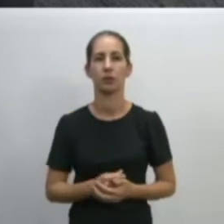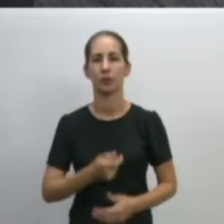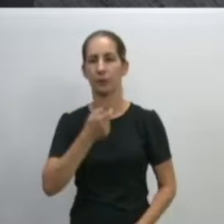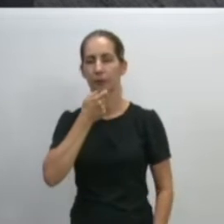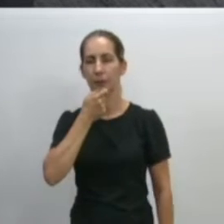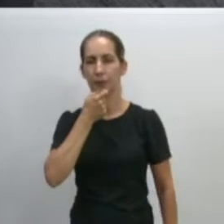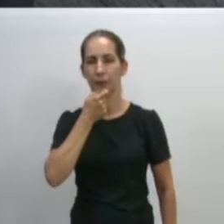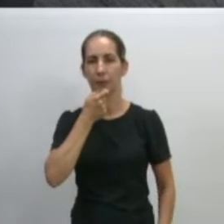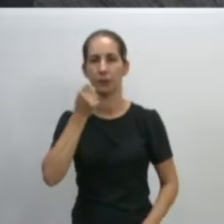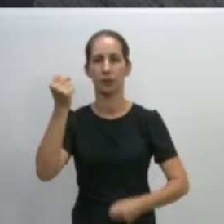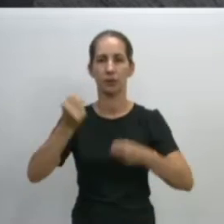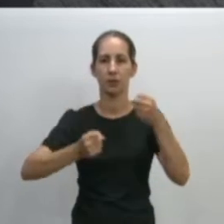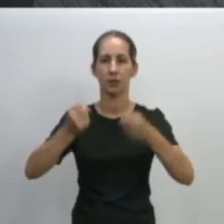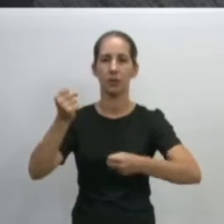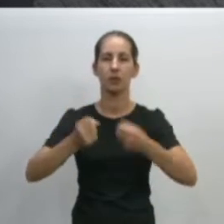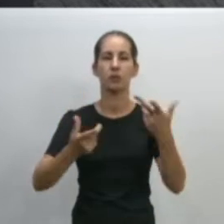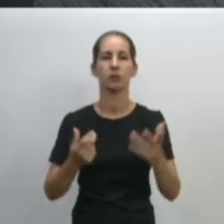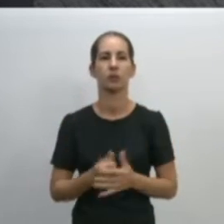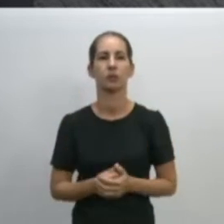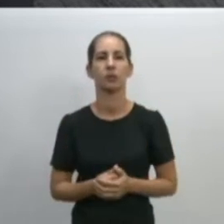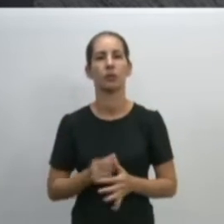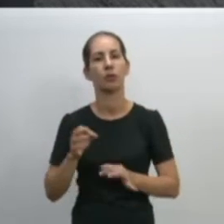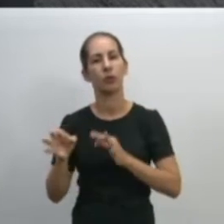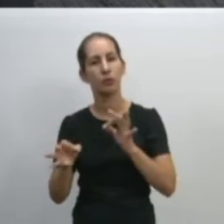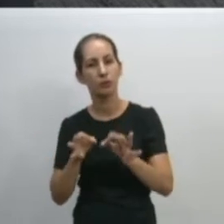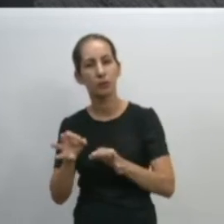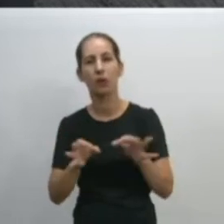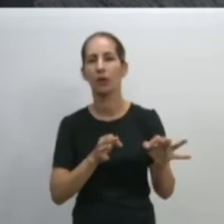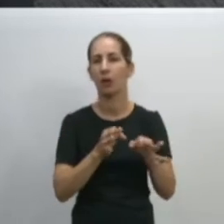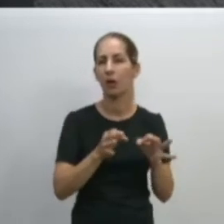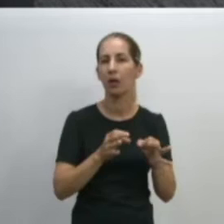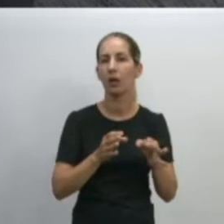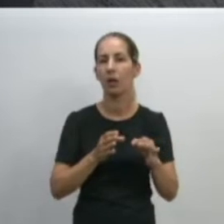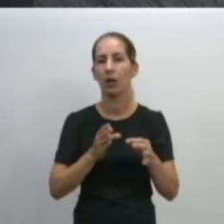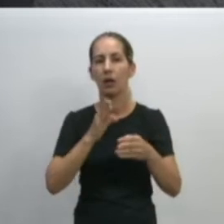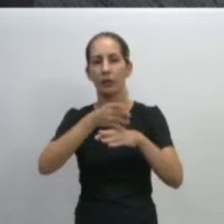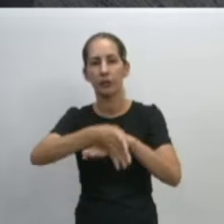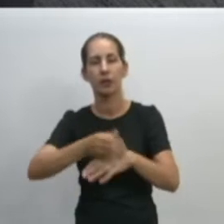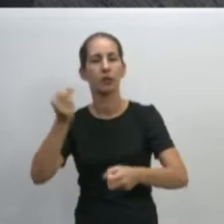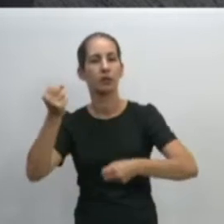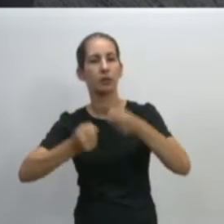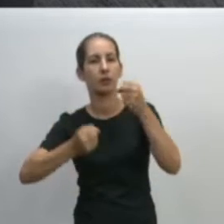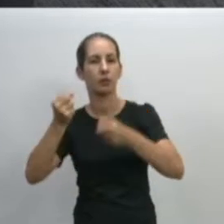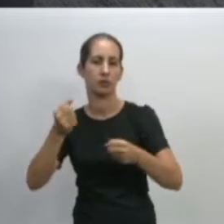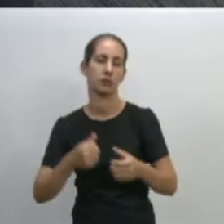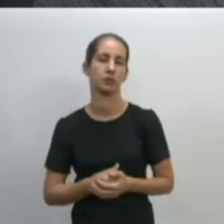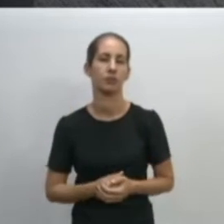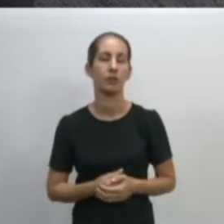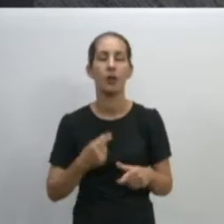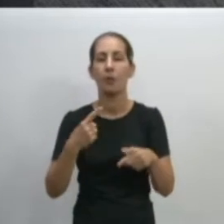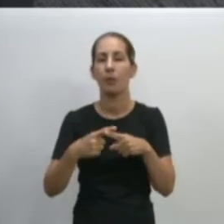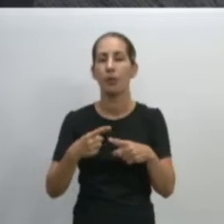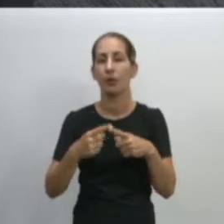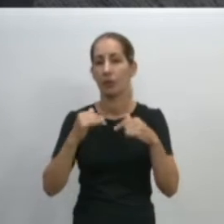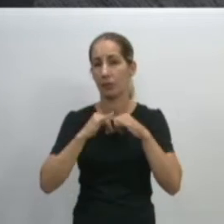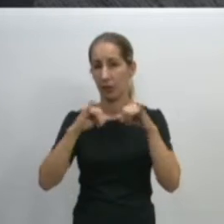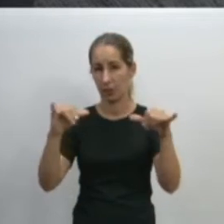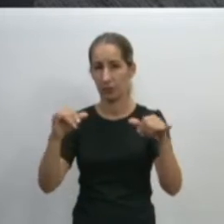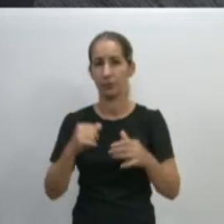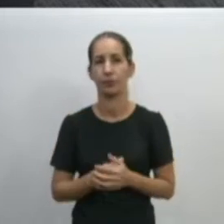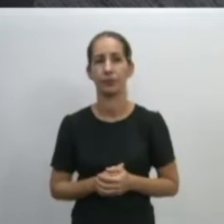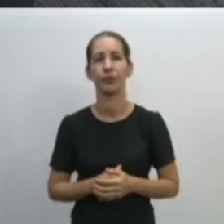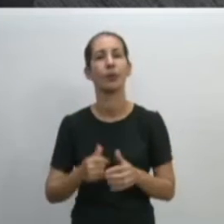de trânsito, para controlar o fluxo de veículo naquele local. Por que eu falo isso?